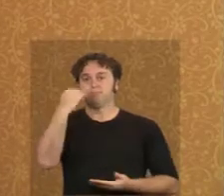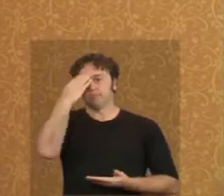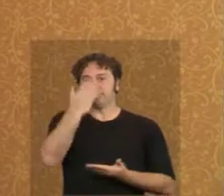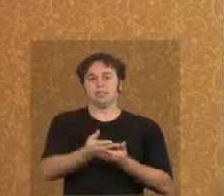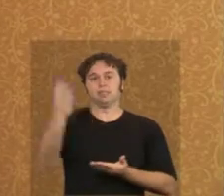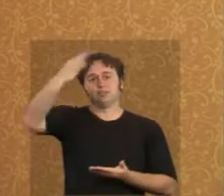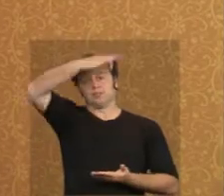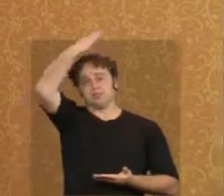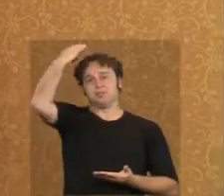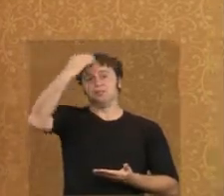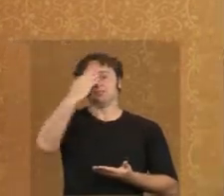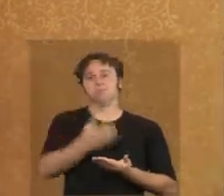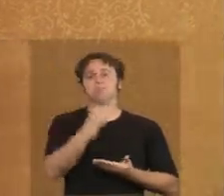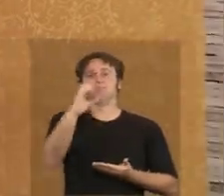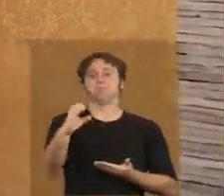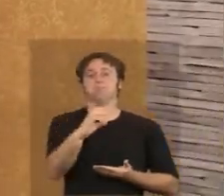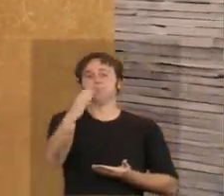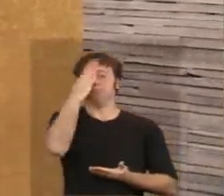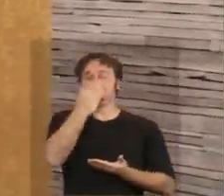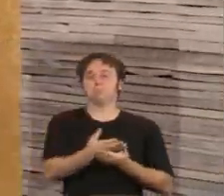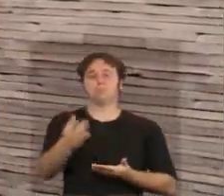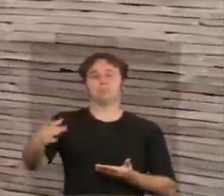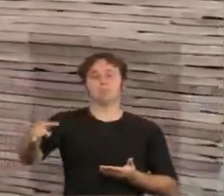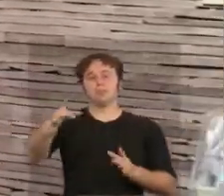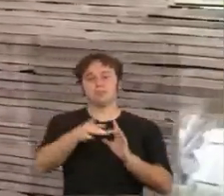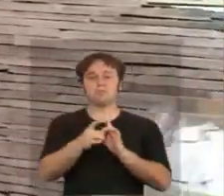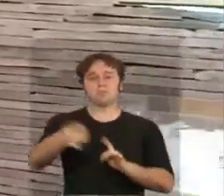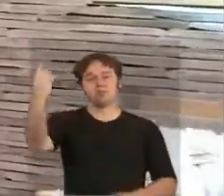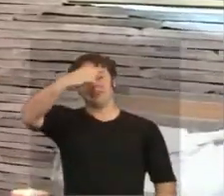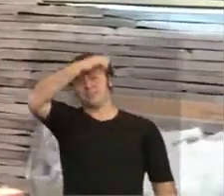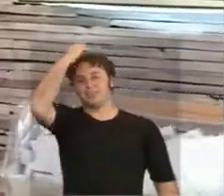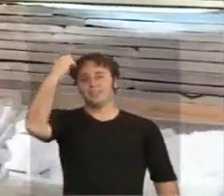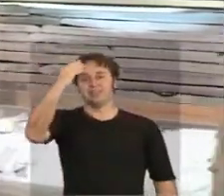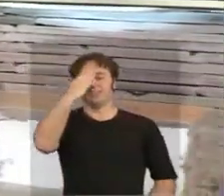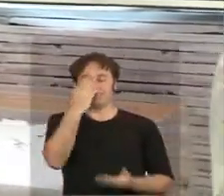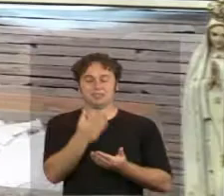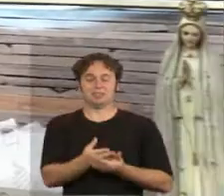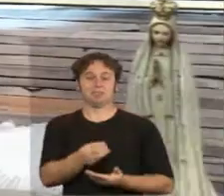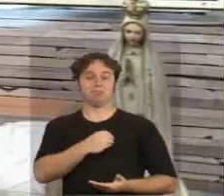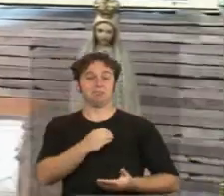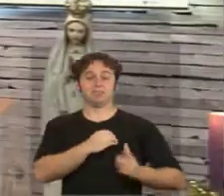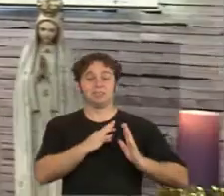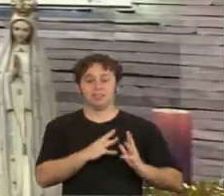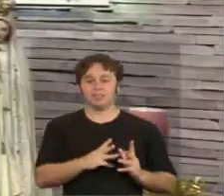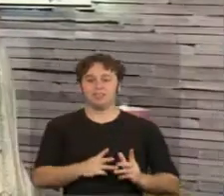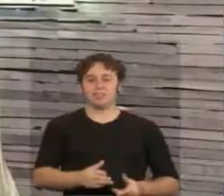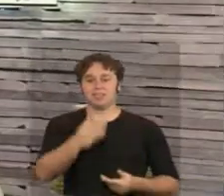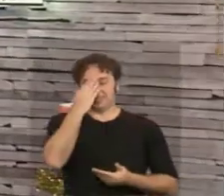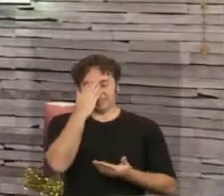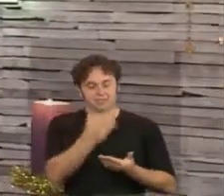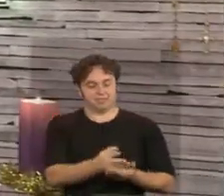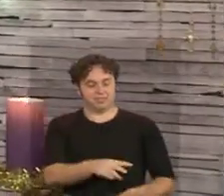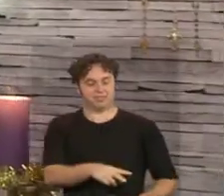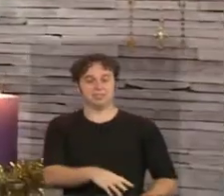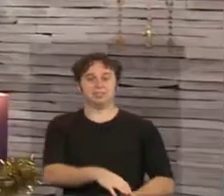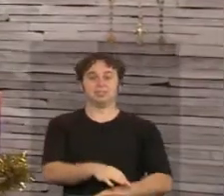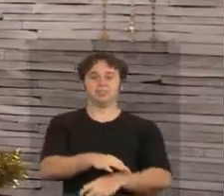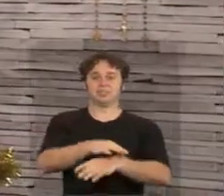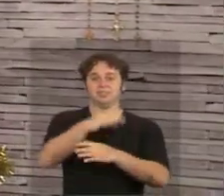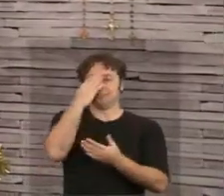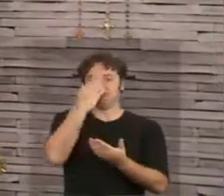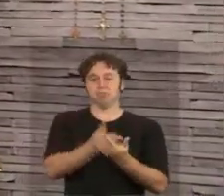mortos. Creio no Espírito Santo, na Santa Igreja Católica, na comunhão dos santos, na remissão dos pecados,